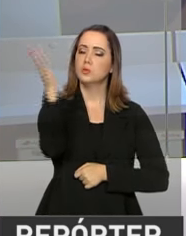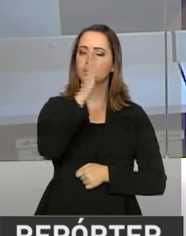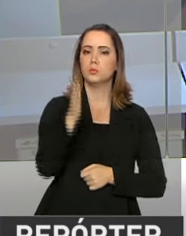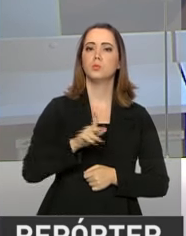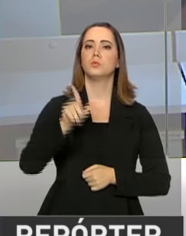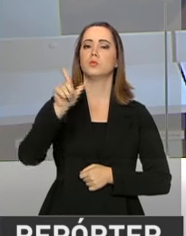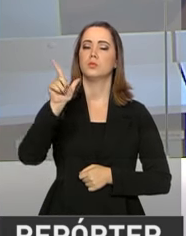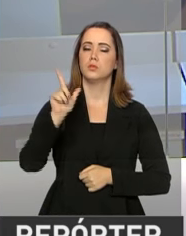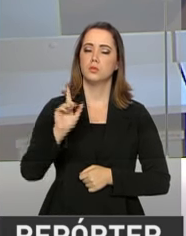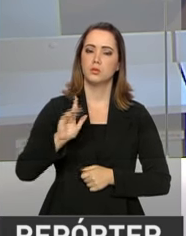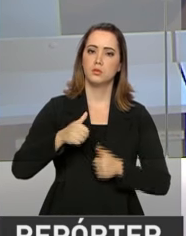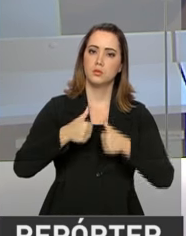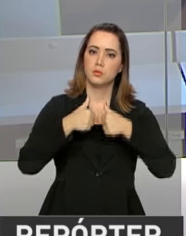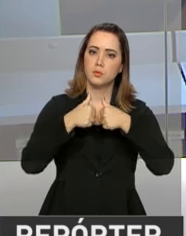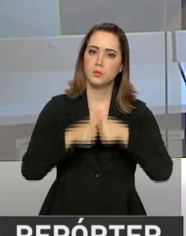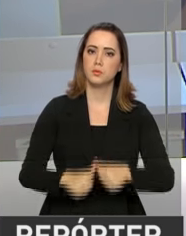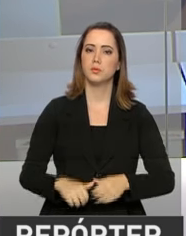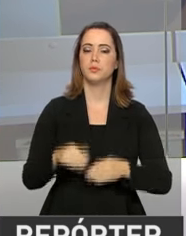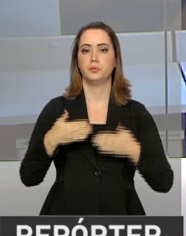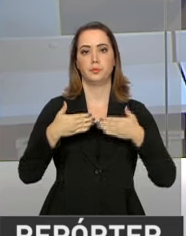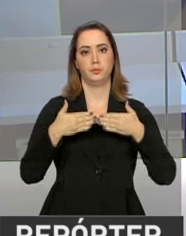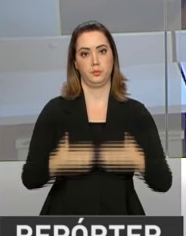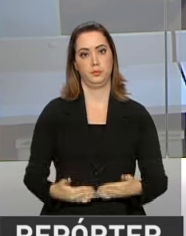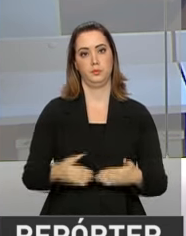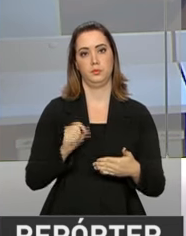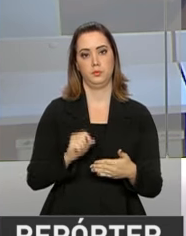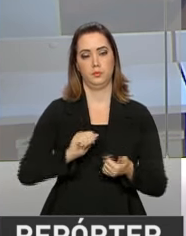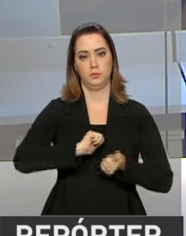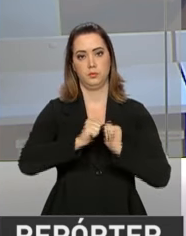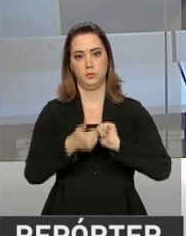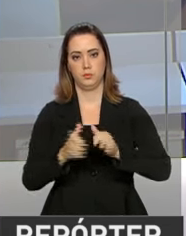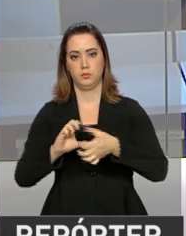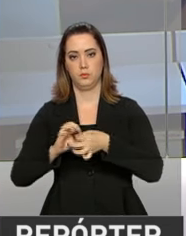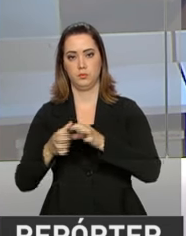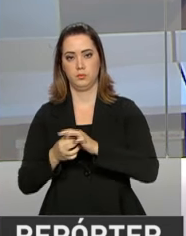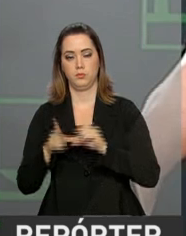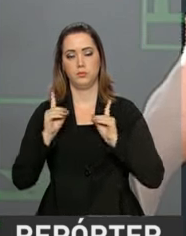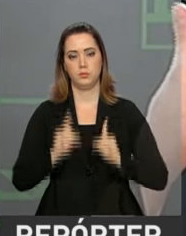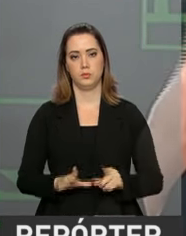para garantir a segurança durante os Jogos Olímpicos e Paralímpicos.